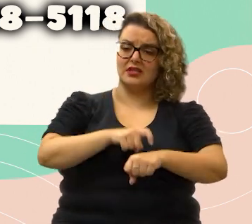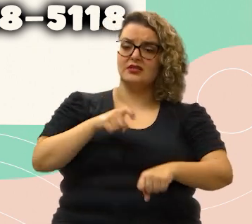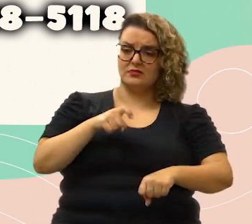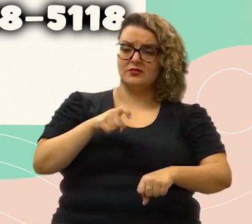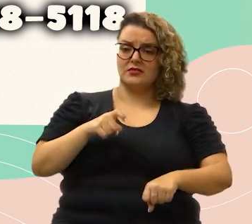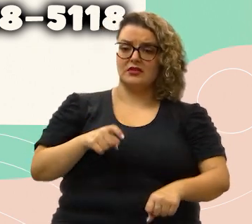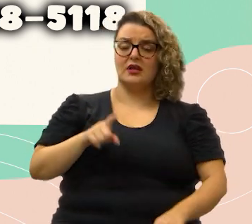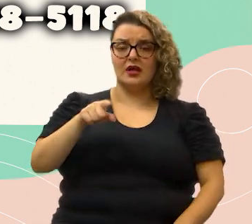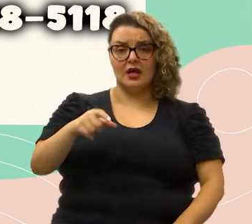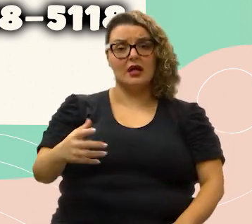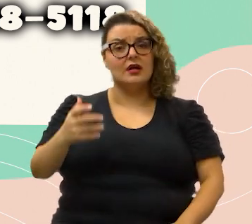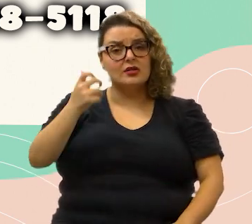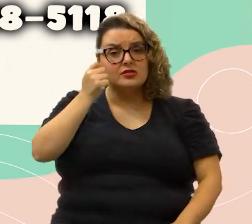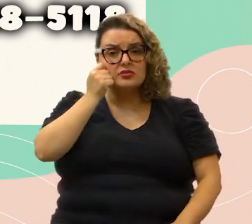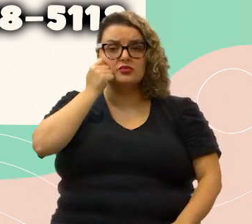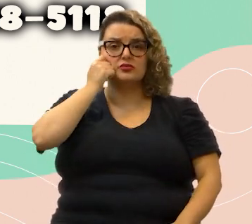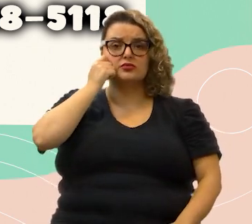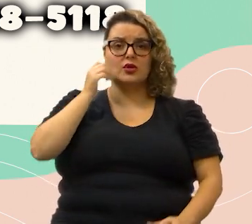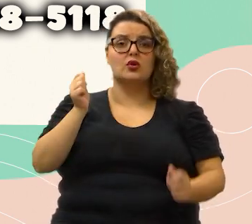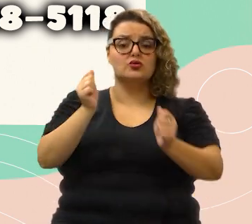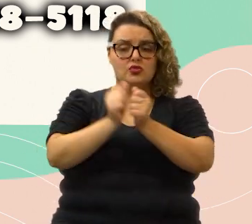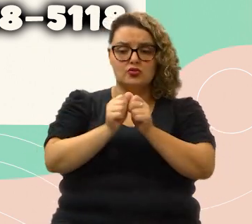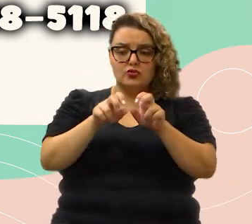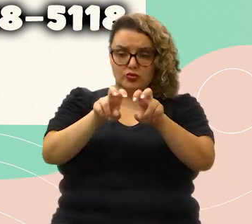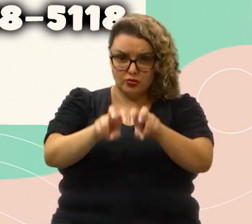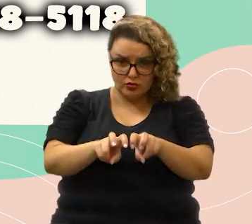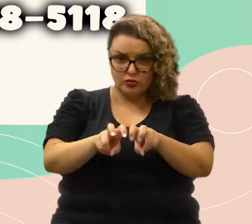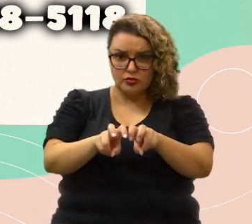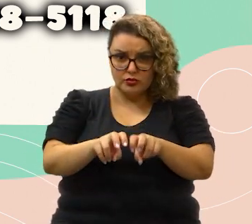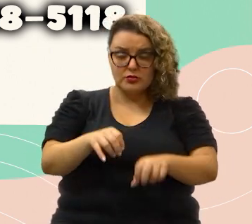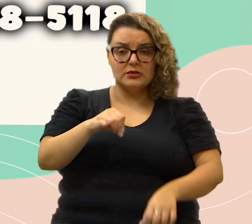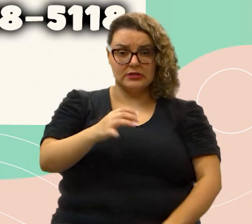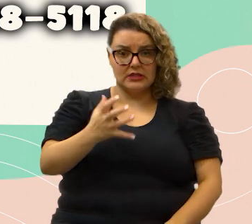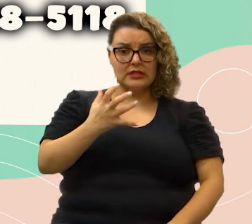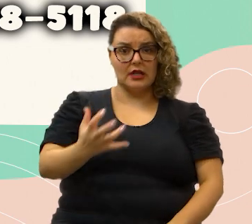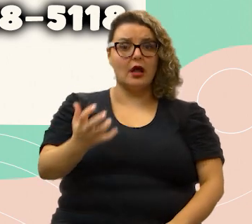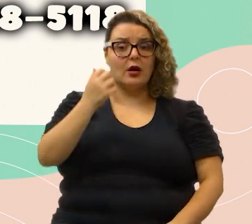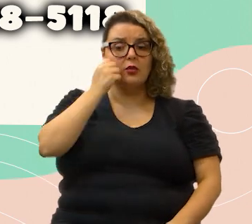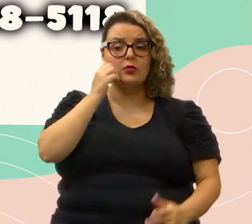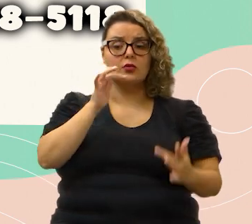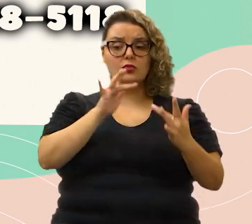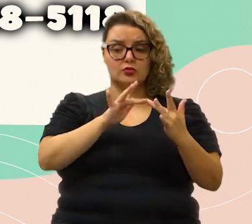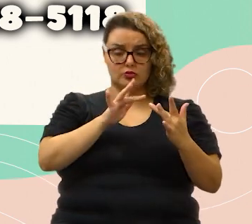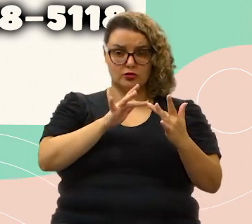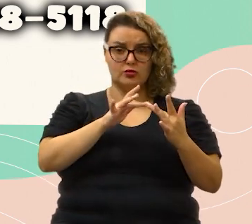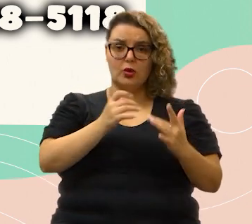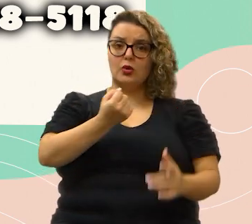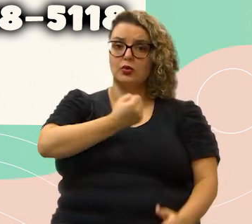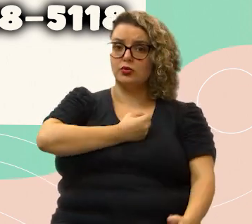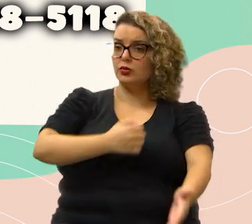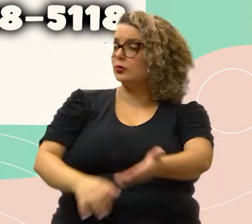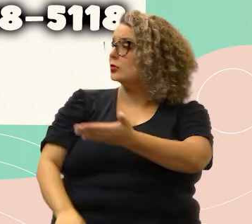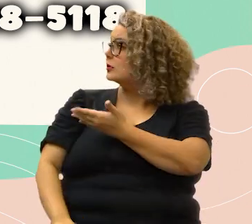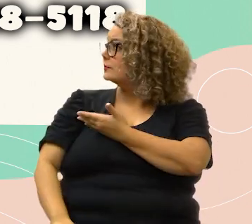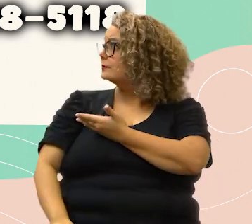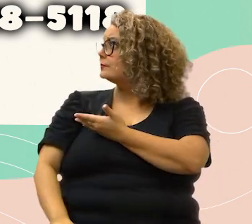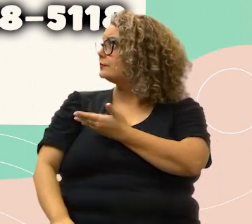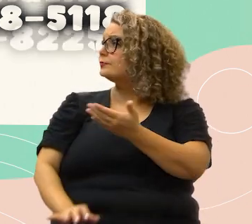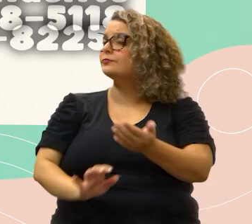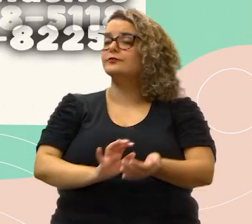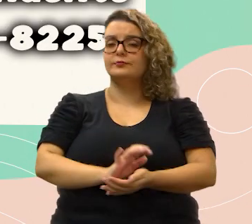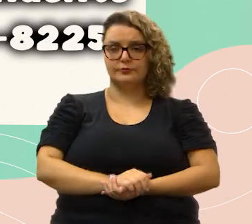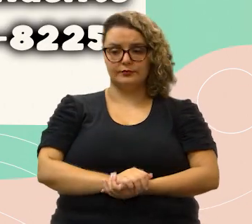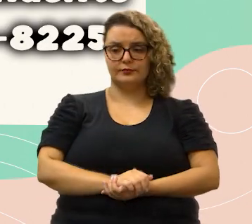neste momento é que a adoção seja conjunta. Se quiser adotar, entre em contato com o número que aparece na